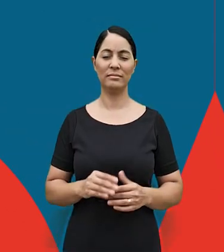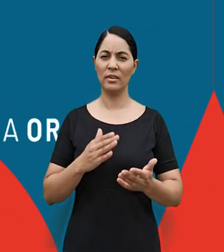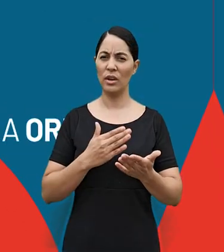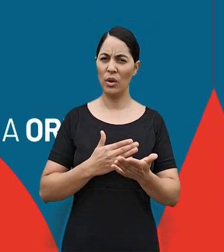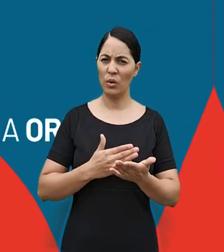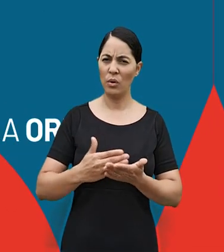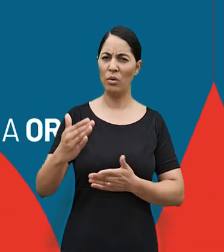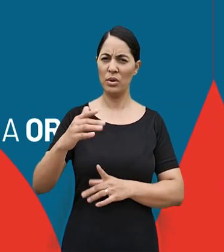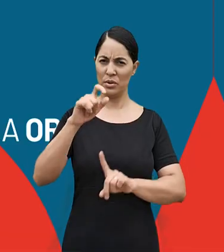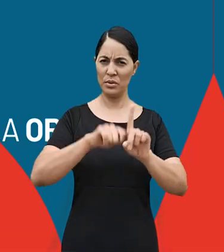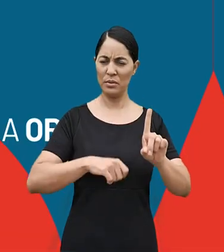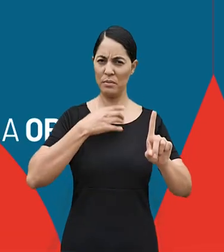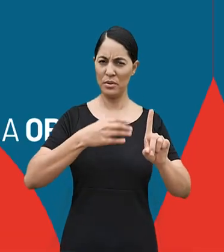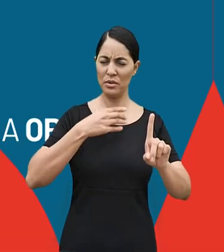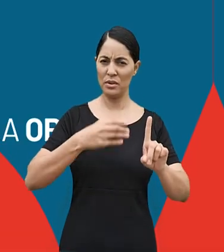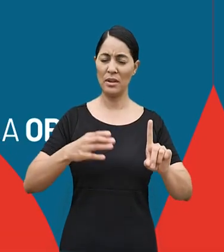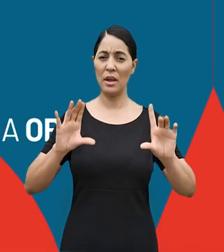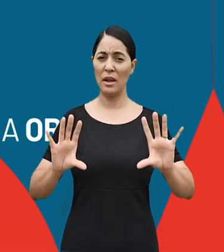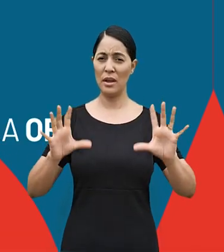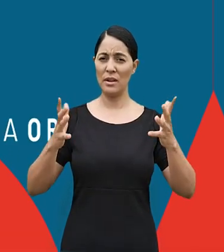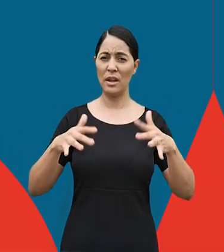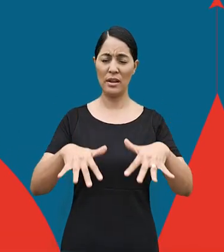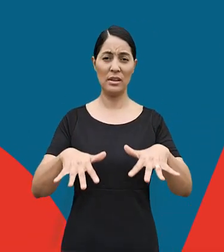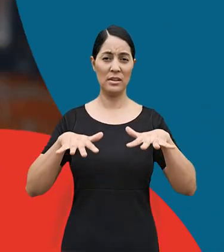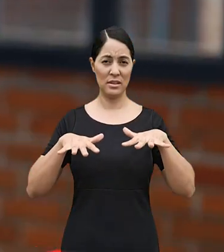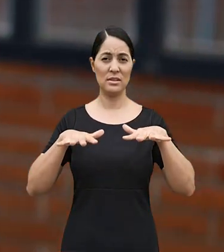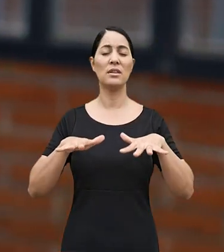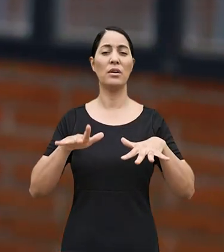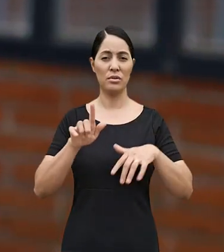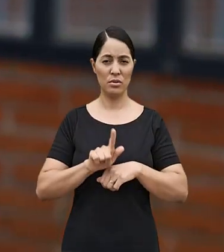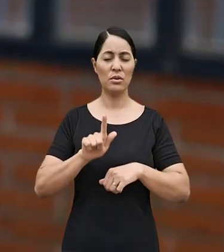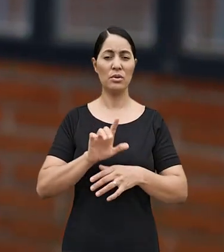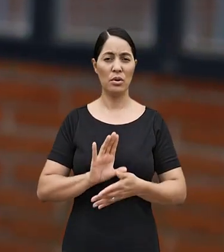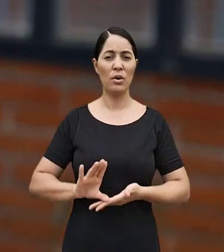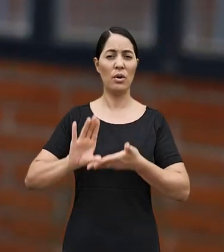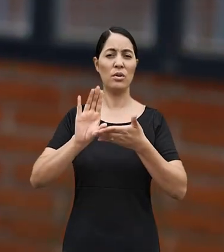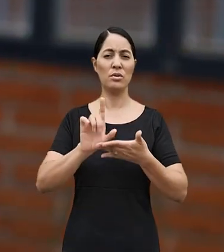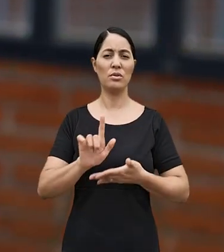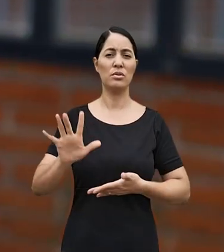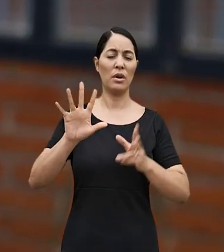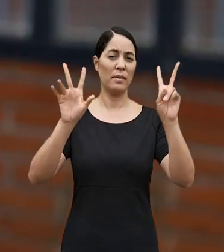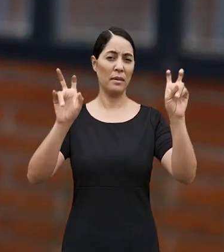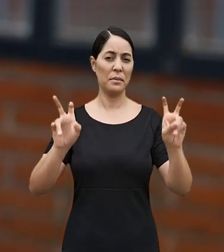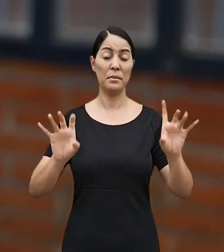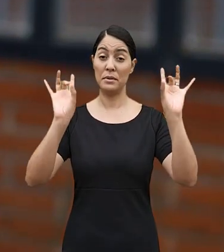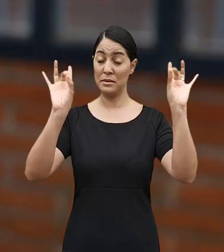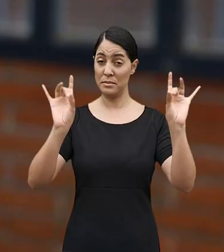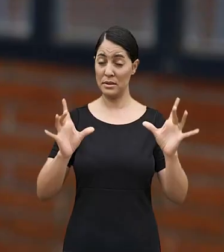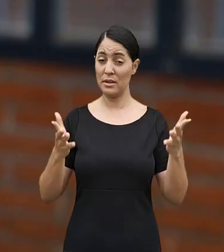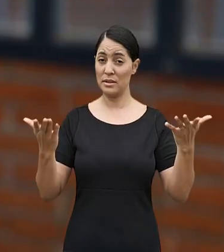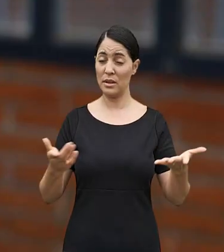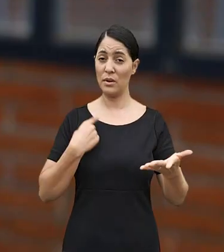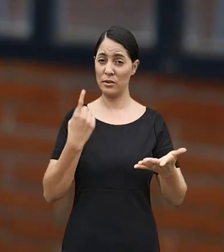No início do mês, a OAB Nacional realizou mais uma sessão do Conselho Pleno para tratar de temas especiais. Pela